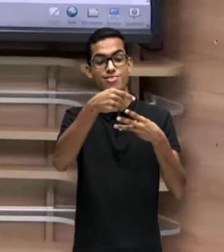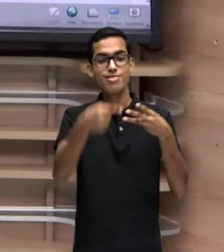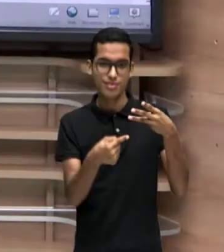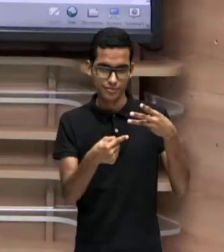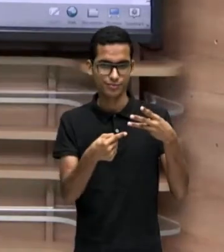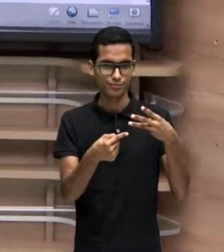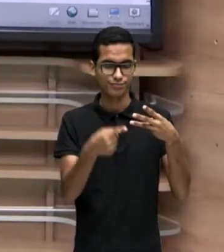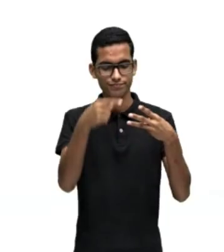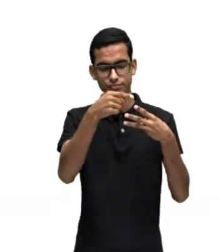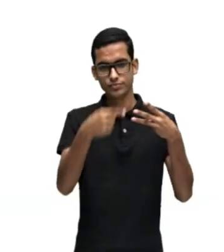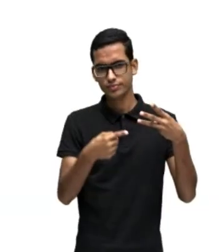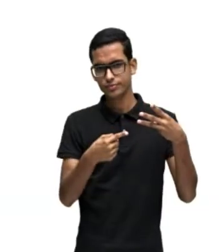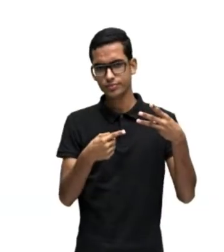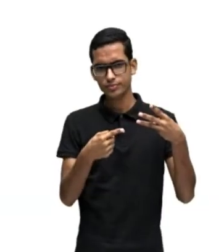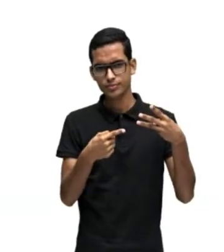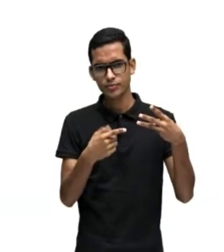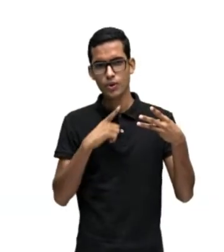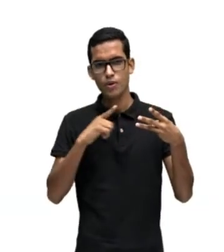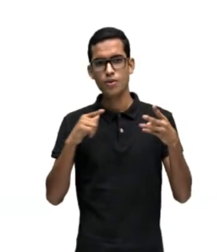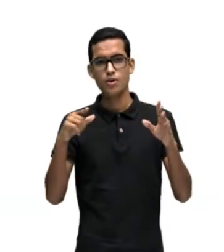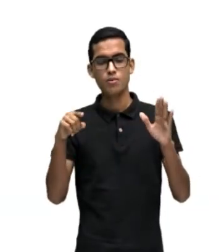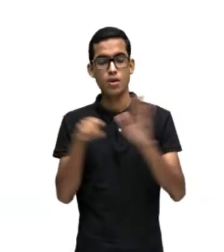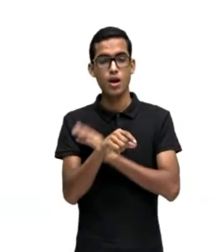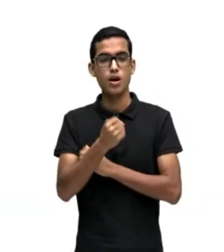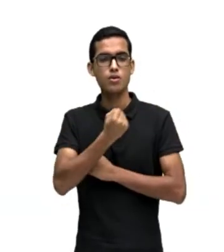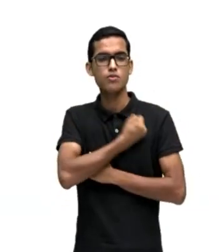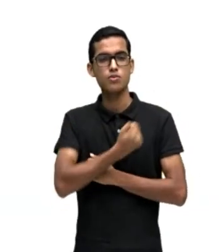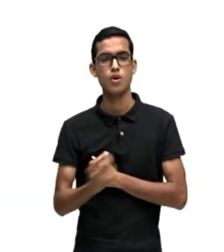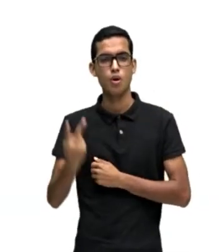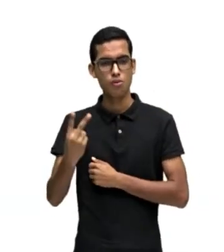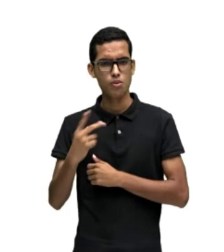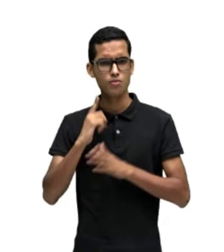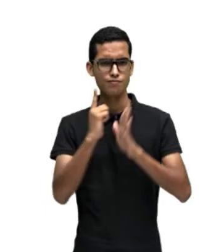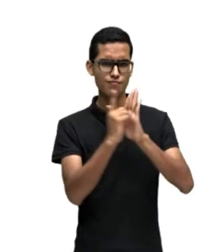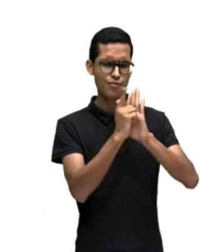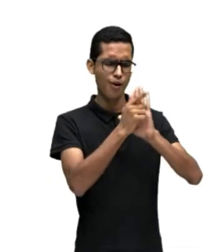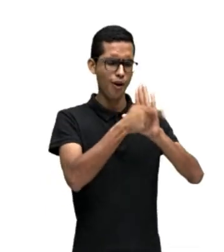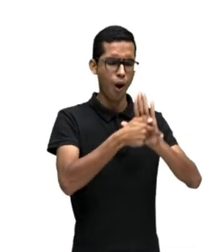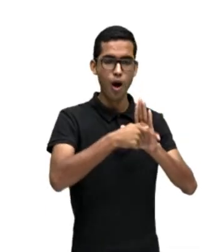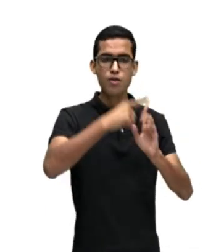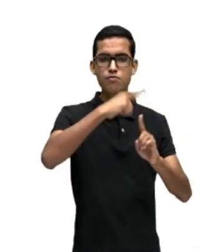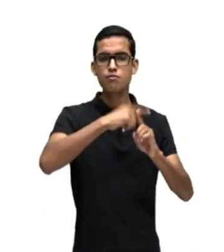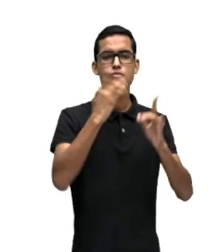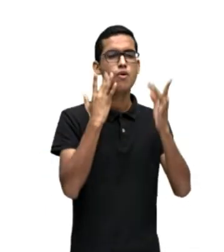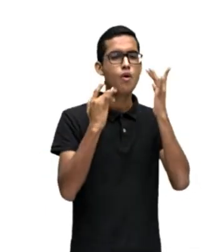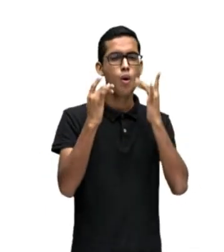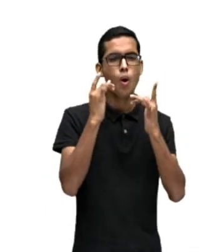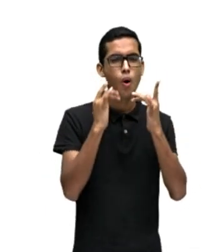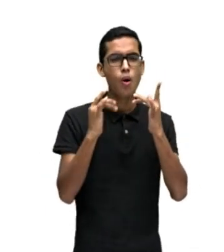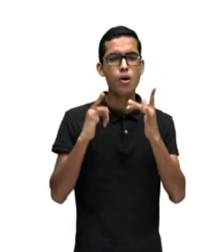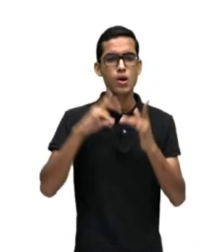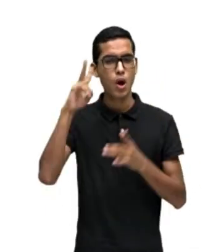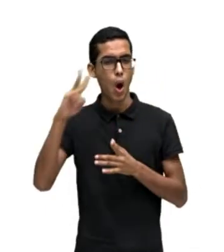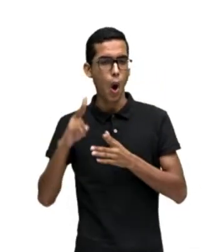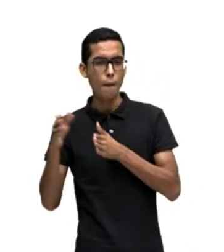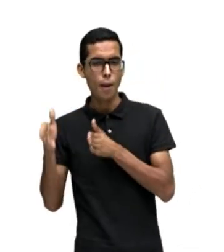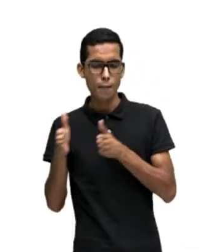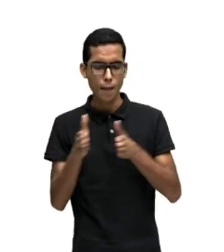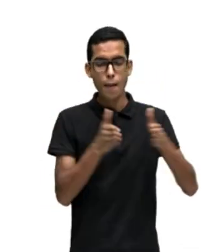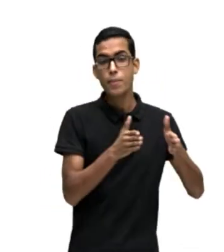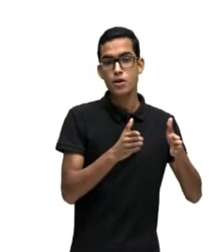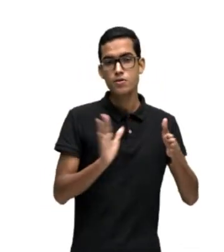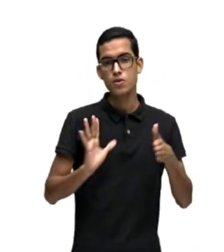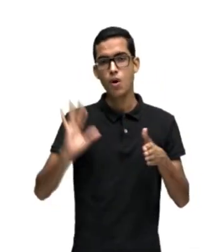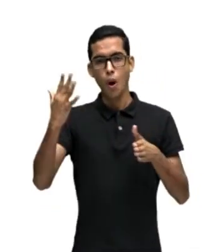elementos? E a nossa segunda questão, que é o gênero, onde o enredo se baseia principalmente em